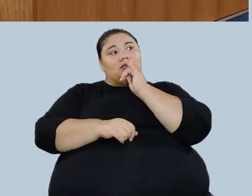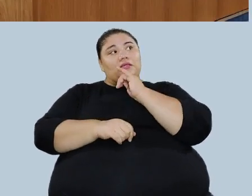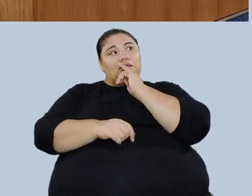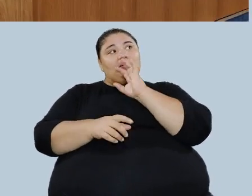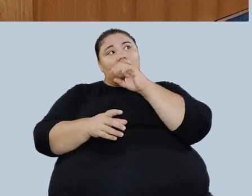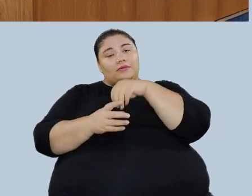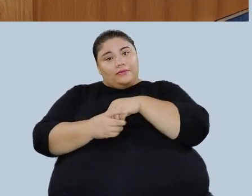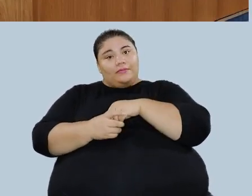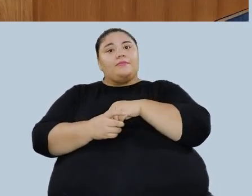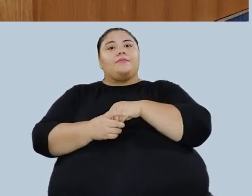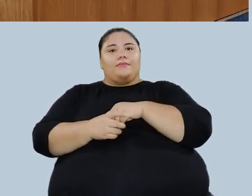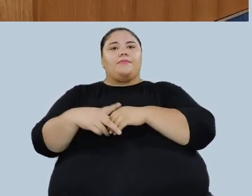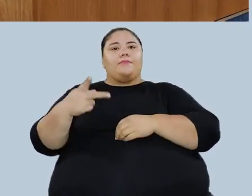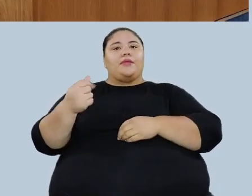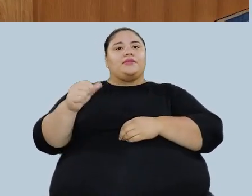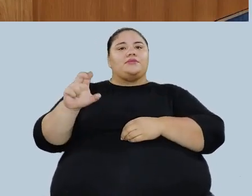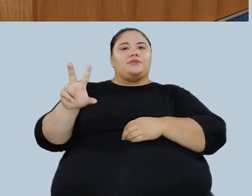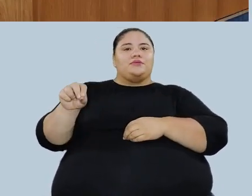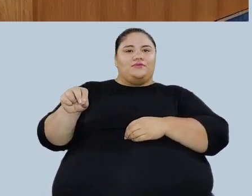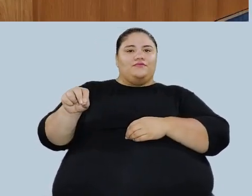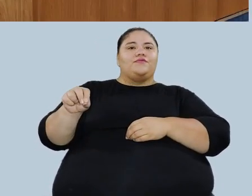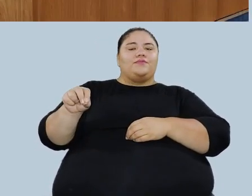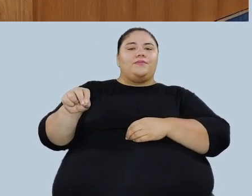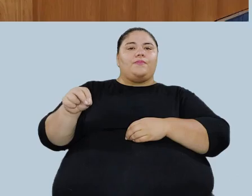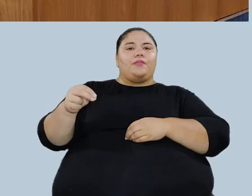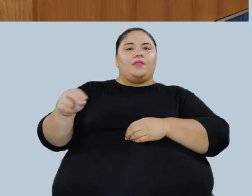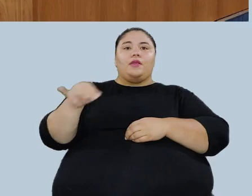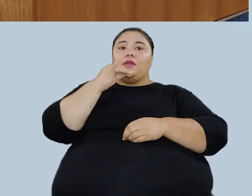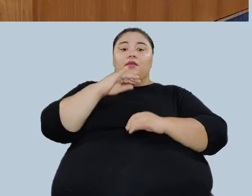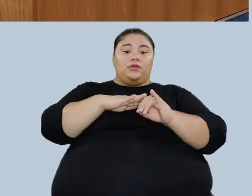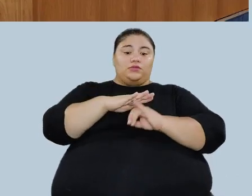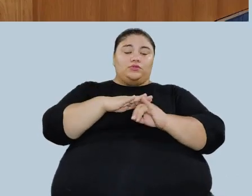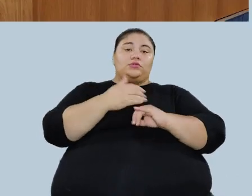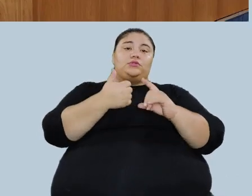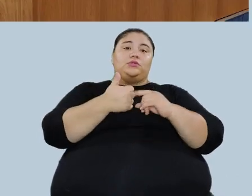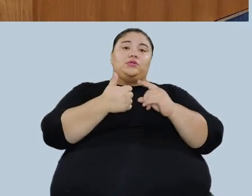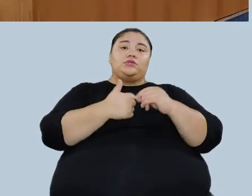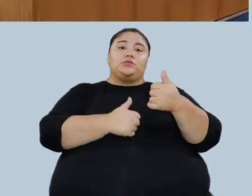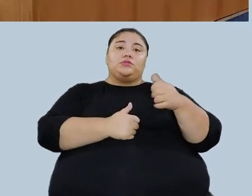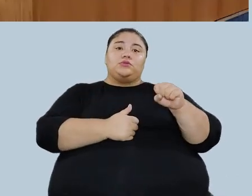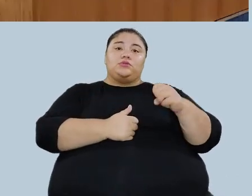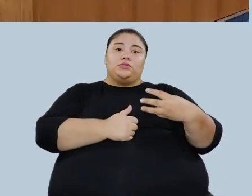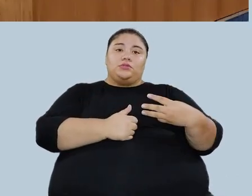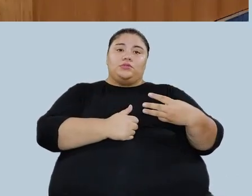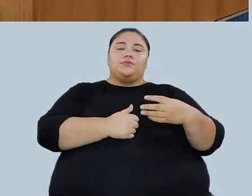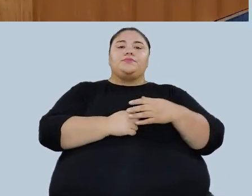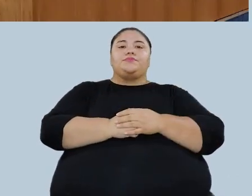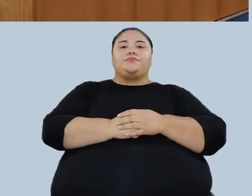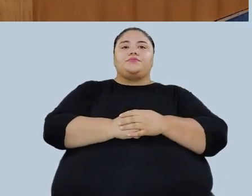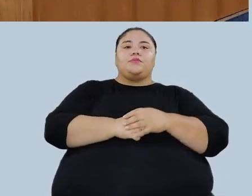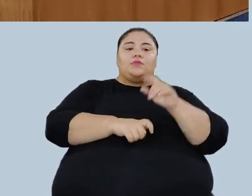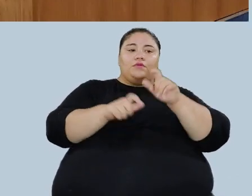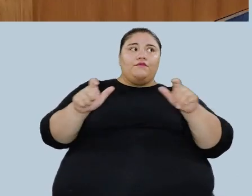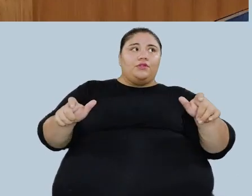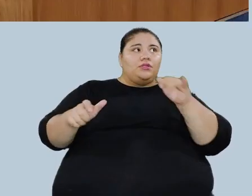sujeito passivo aqui da CBS. Instituições não supervisionadas, do artigo 183. Demais fornecedores que